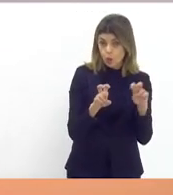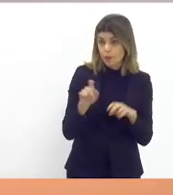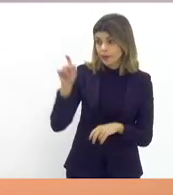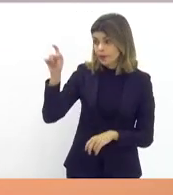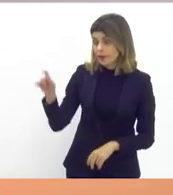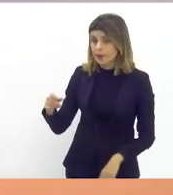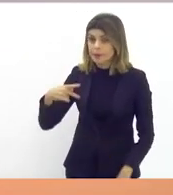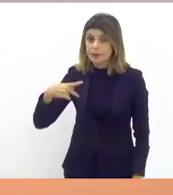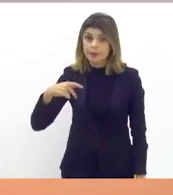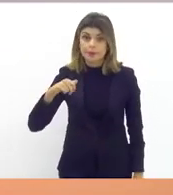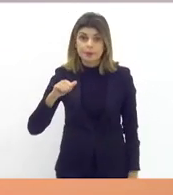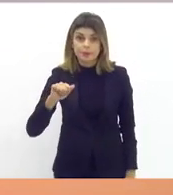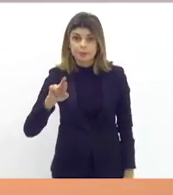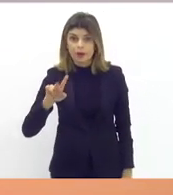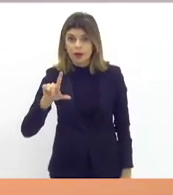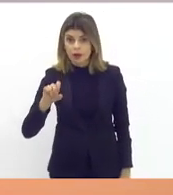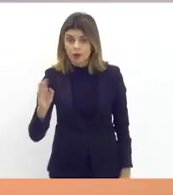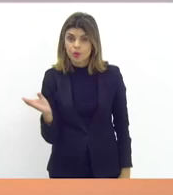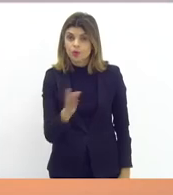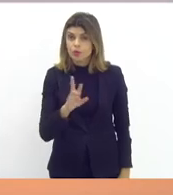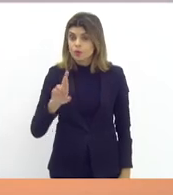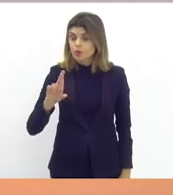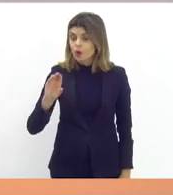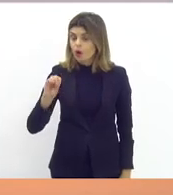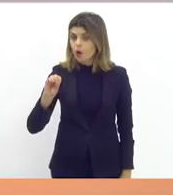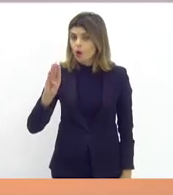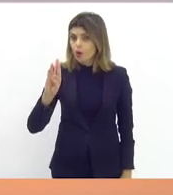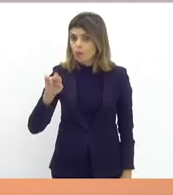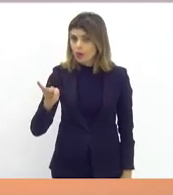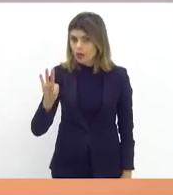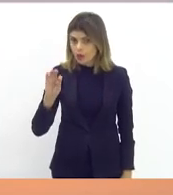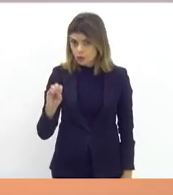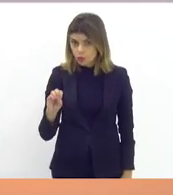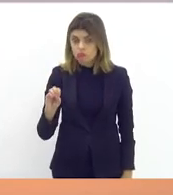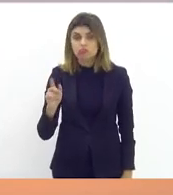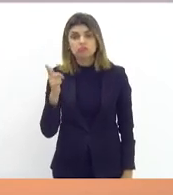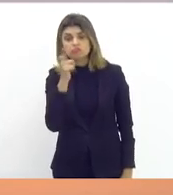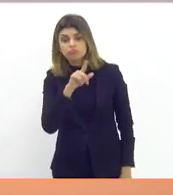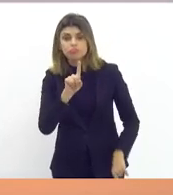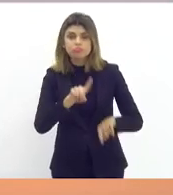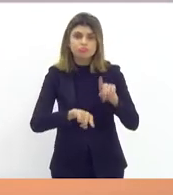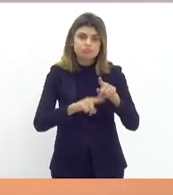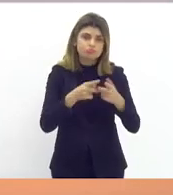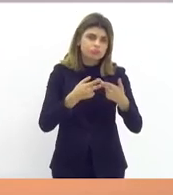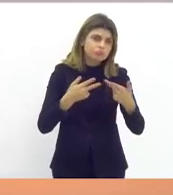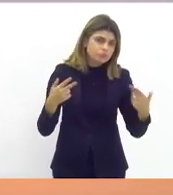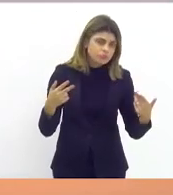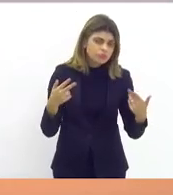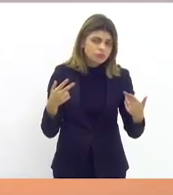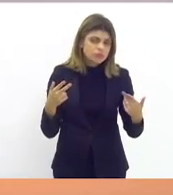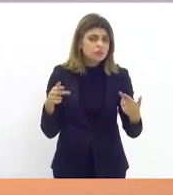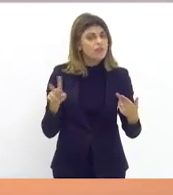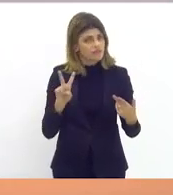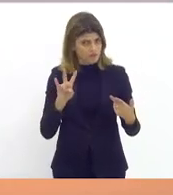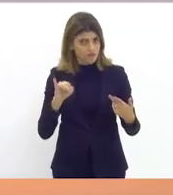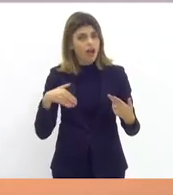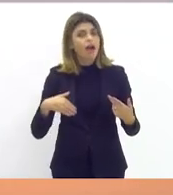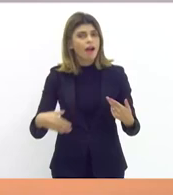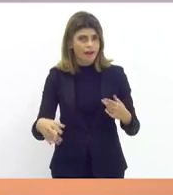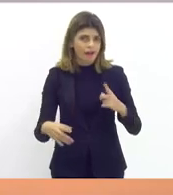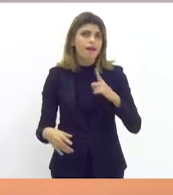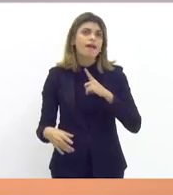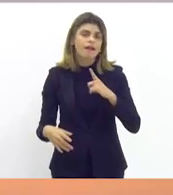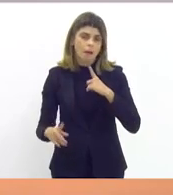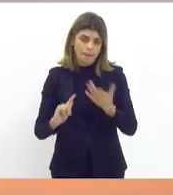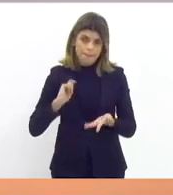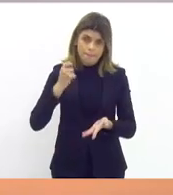Roberto, a questão dos créditos de BBS e CBS, dos produtos adquiridos pela MPS, já falei, elas vão estar, o que